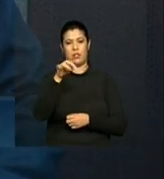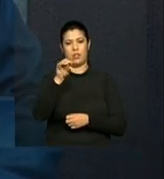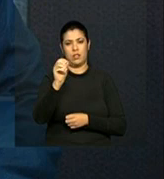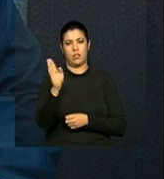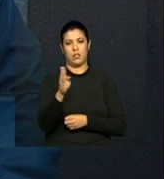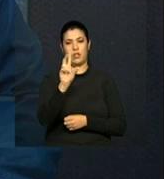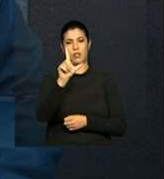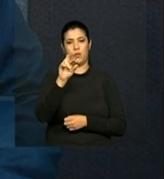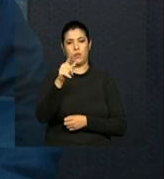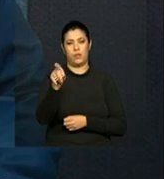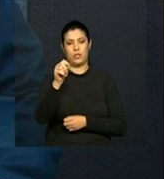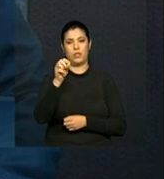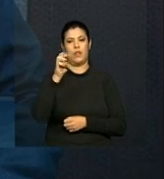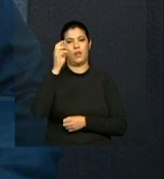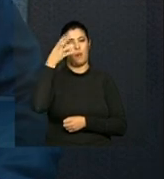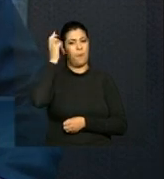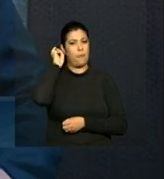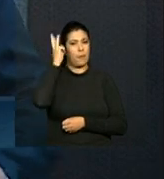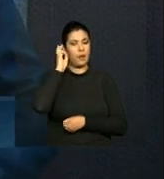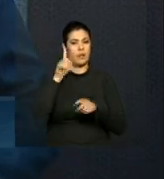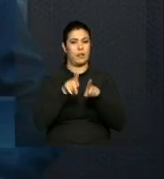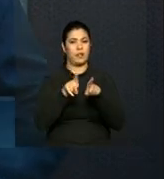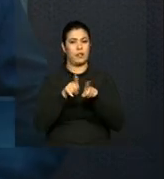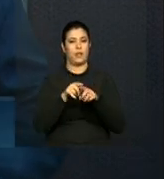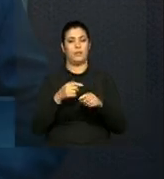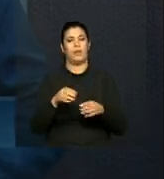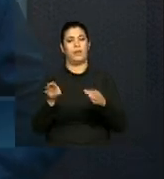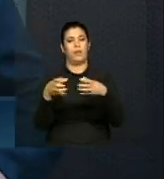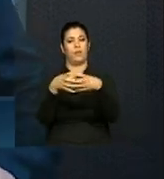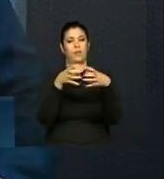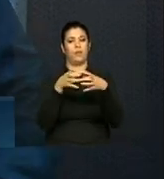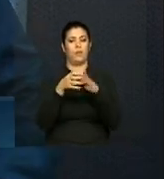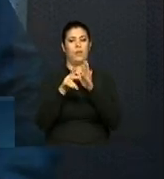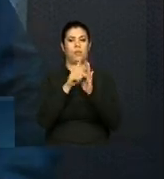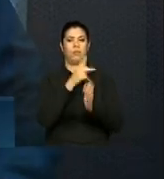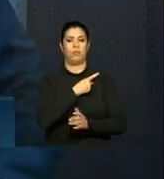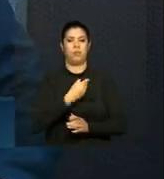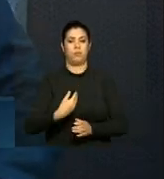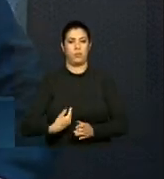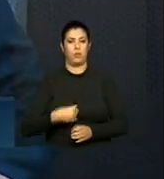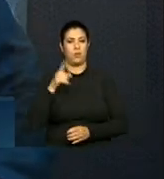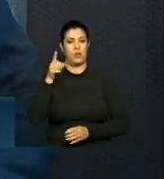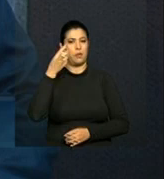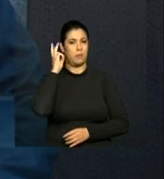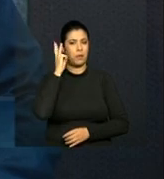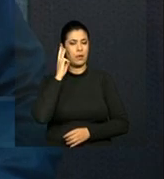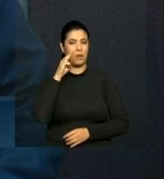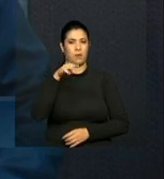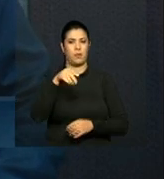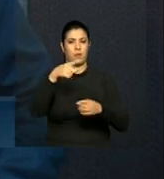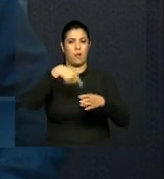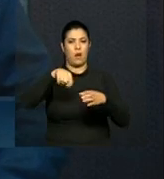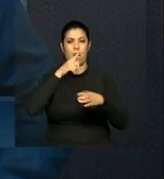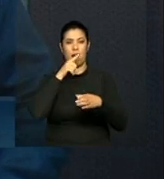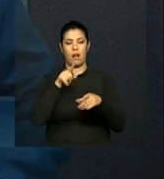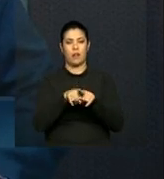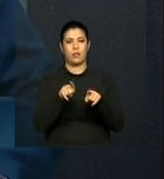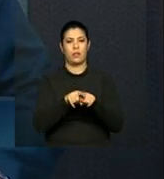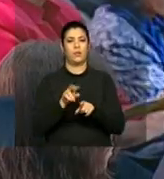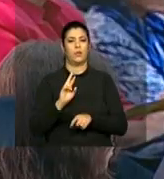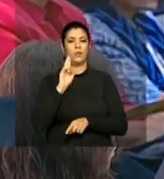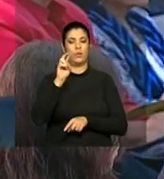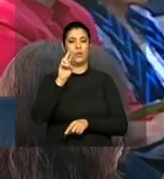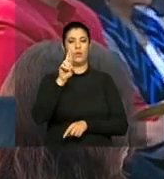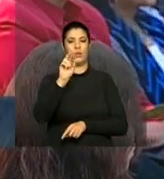Maranhão. Ao Consórcio Público de Desenvolvimento Regional dos Lagos Maranhenses, com Lagos, presidido pelo senor